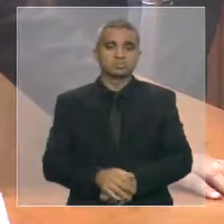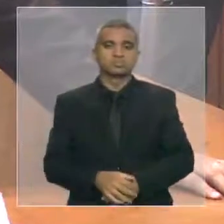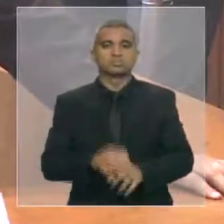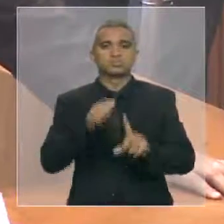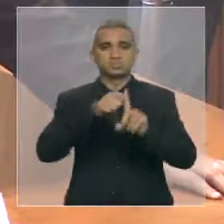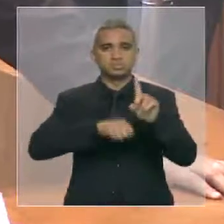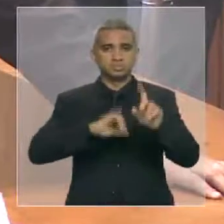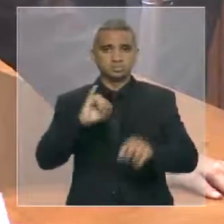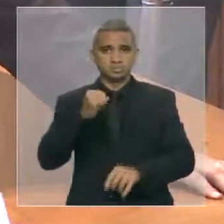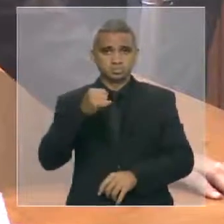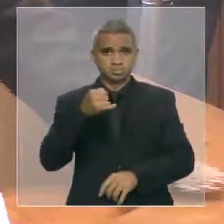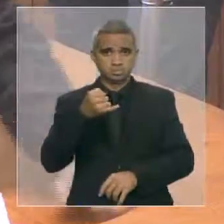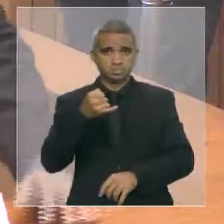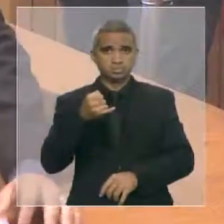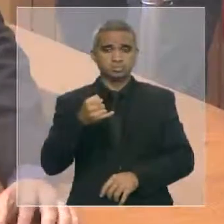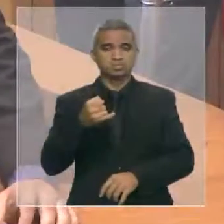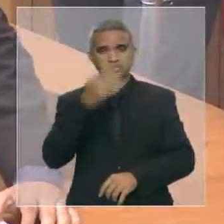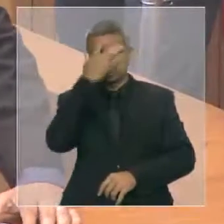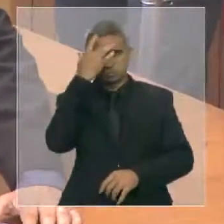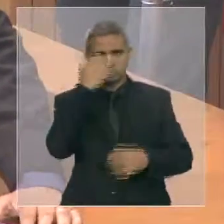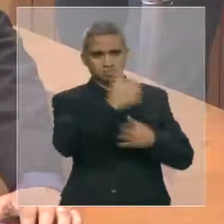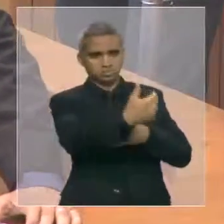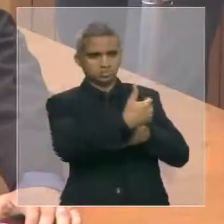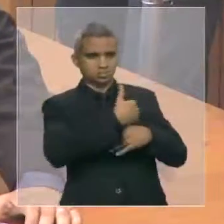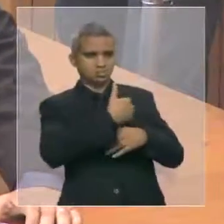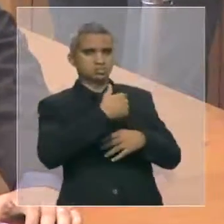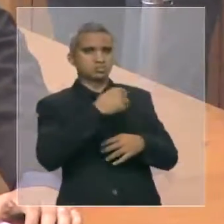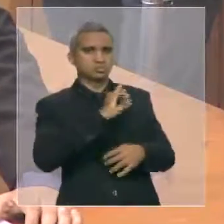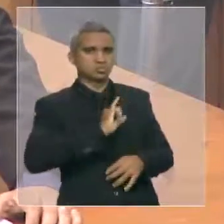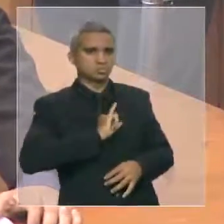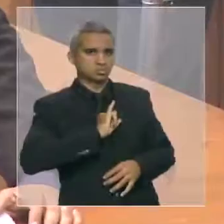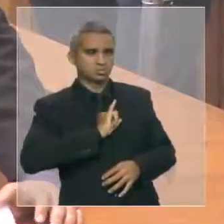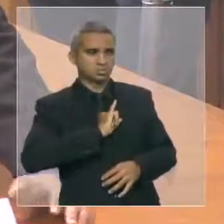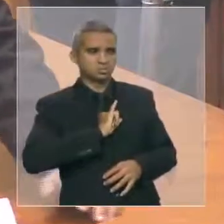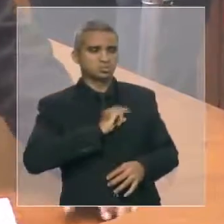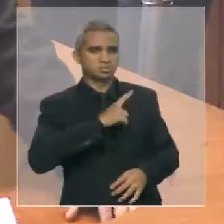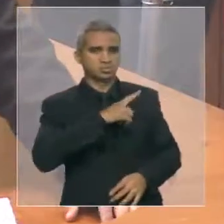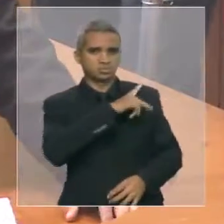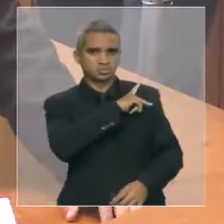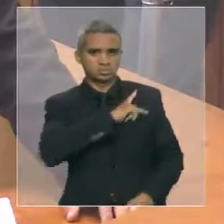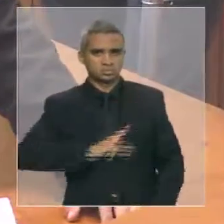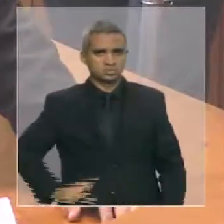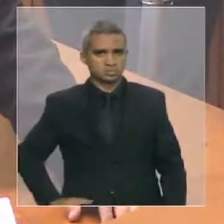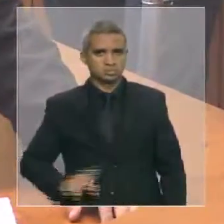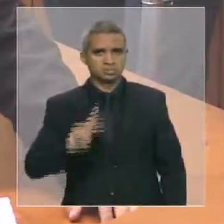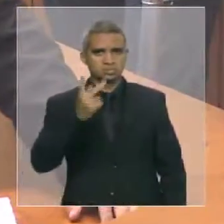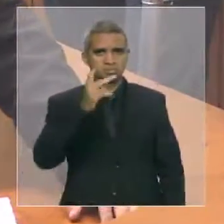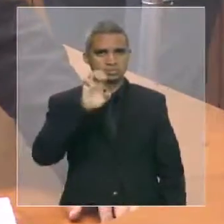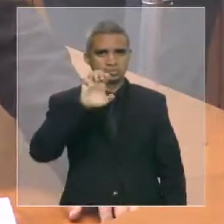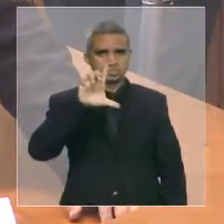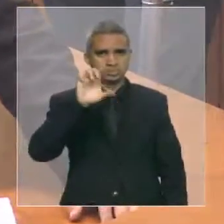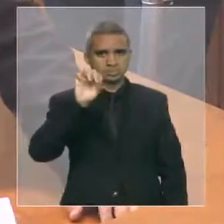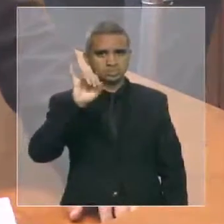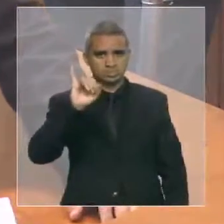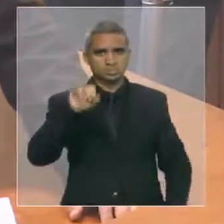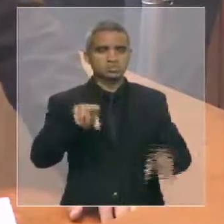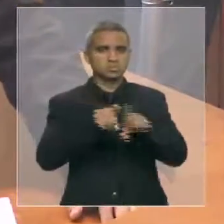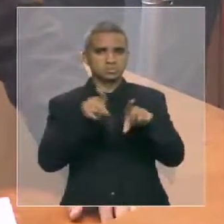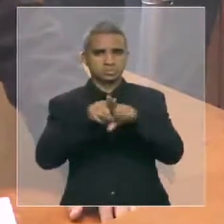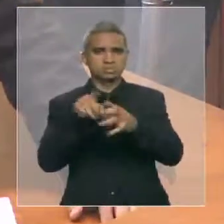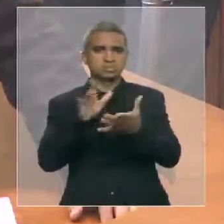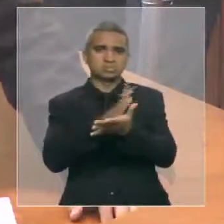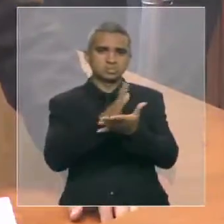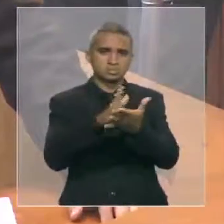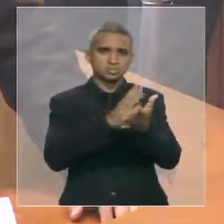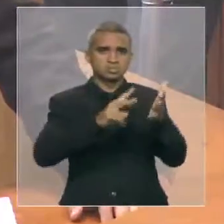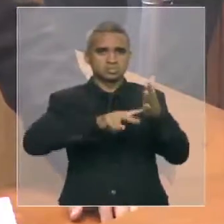procurado em Imperatriz pelo presidente Eloy e também por membros da diretoria do Sindicato dos